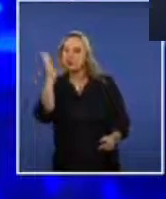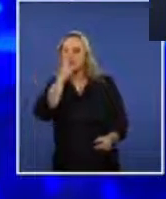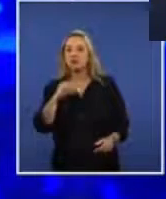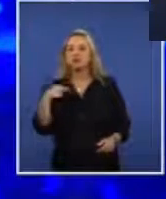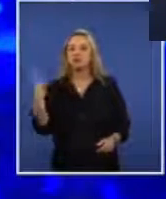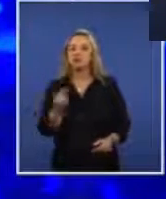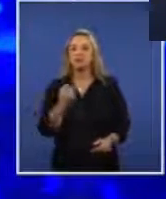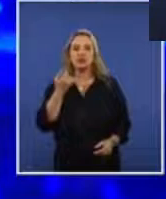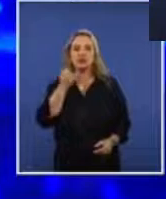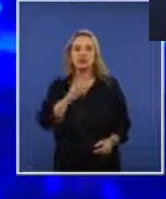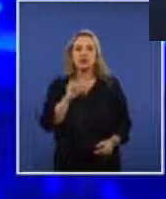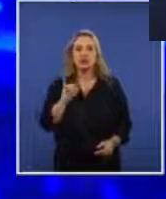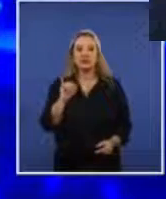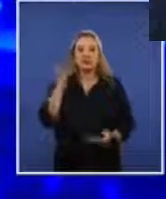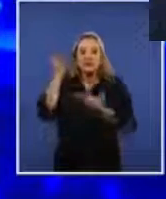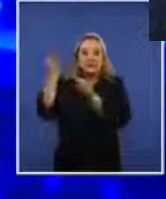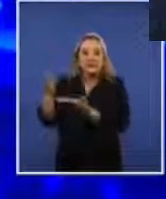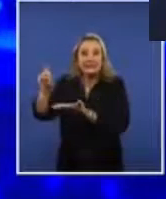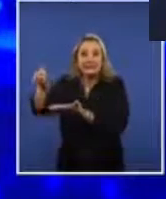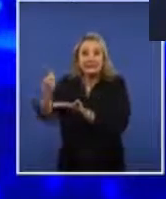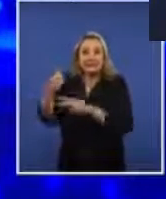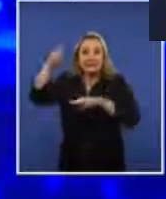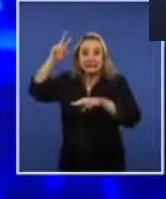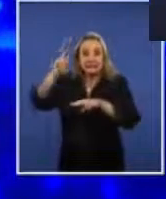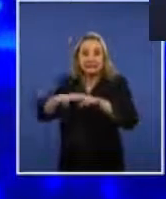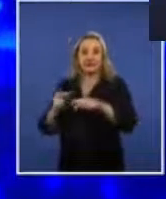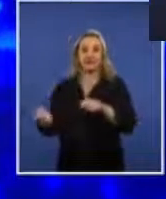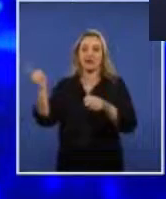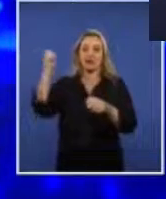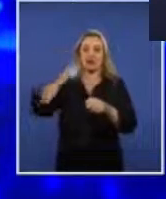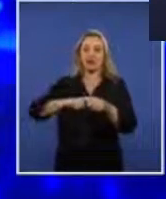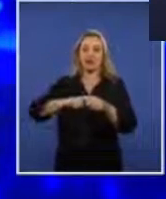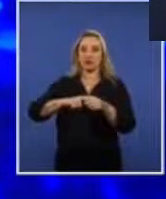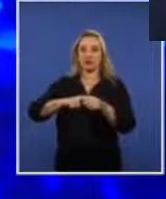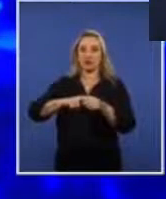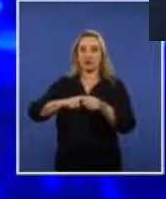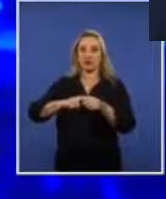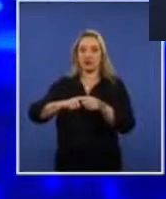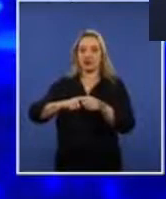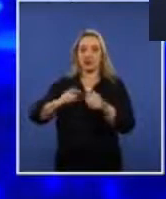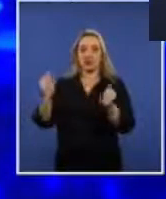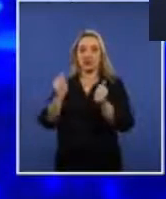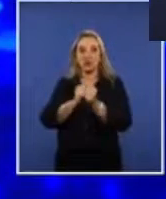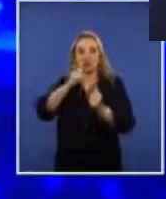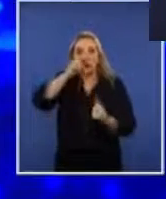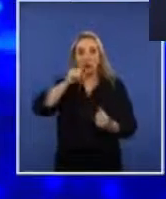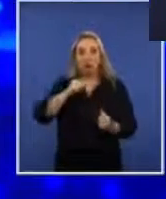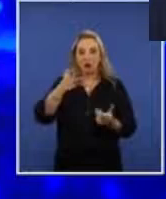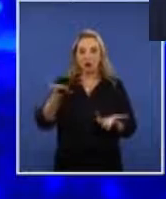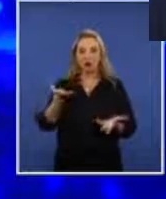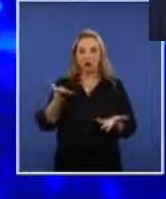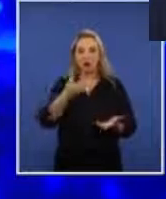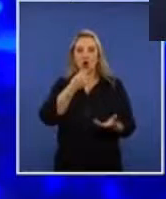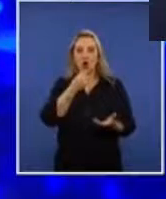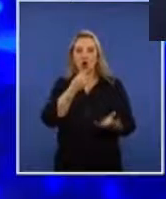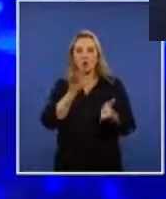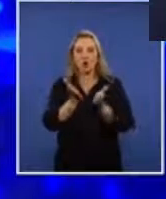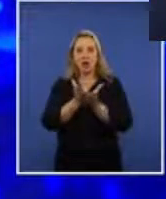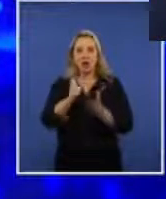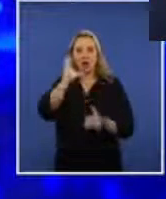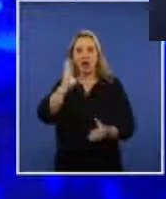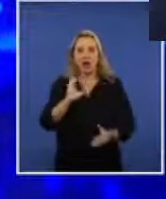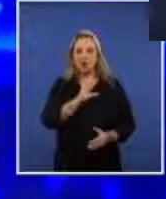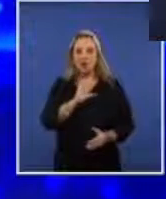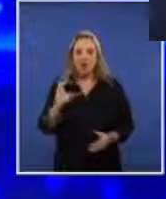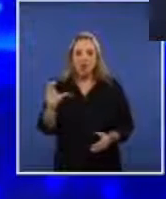Brasil se esse ex-presidiário voltar para a cena do crime juntamente com Geraldo Alckmin, um homem religioso, católico,